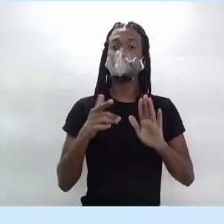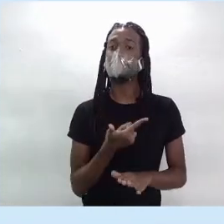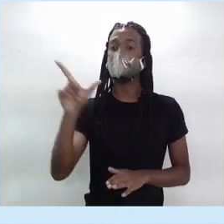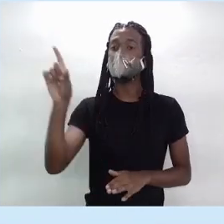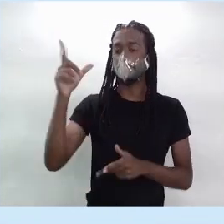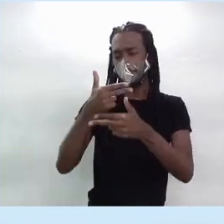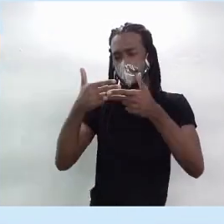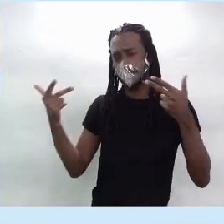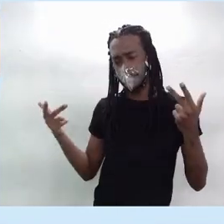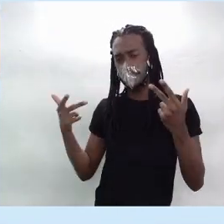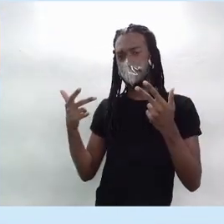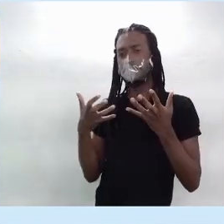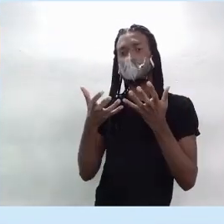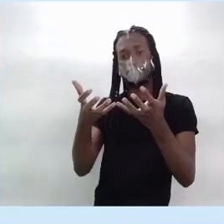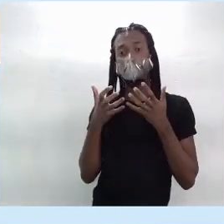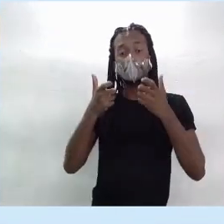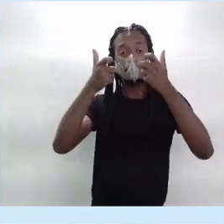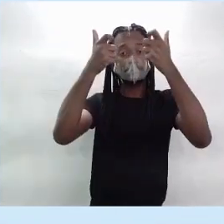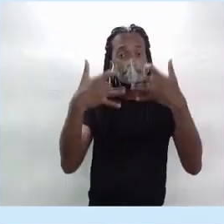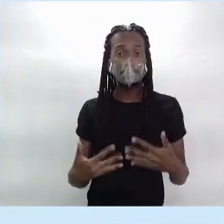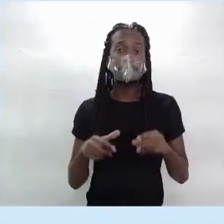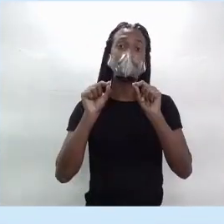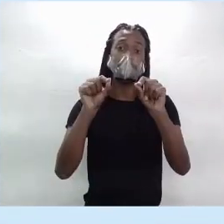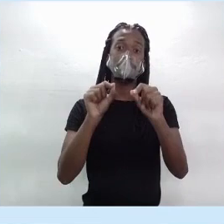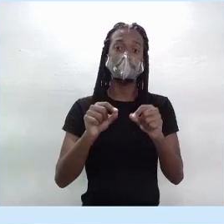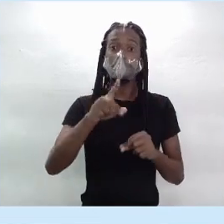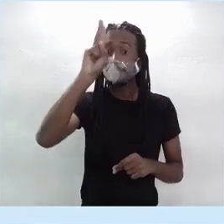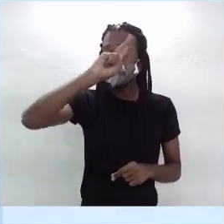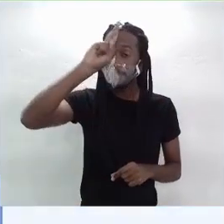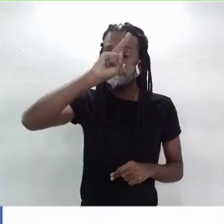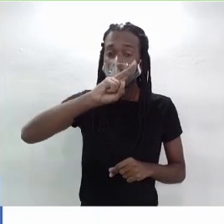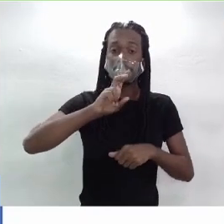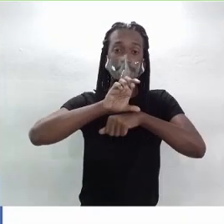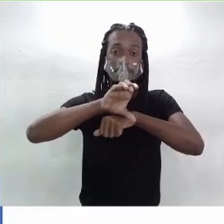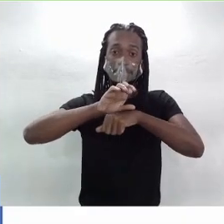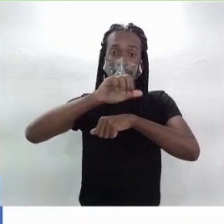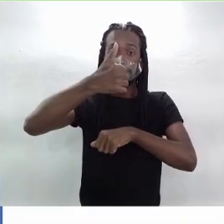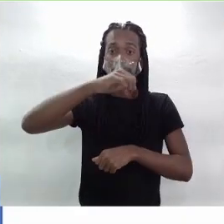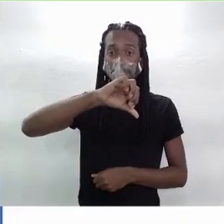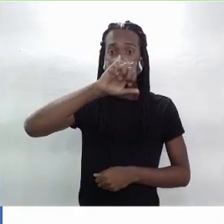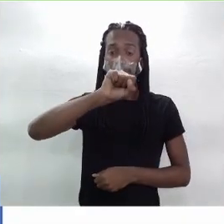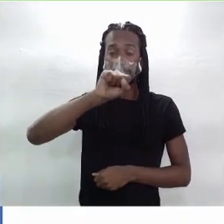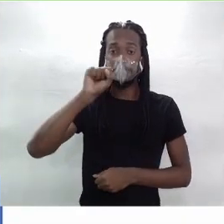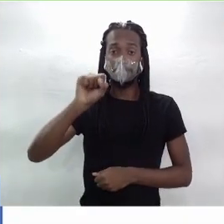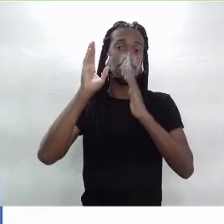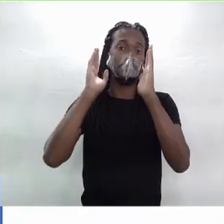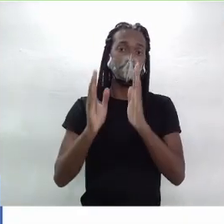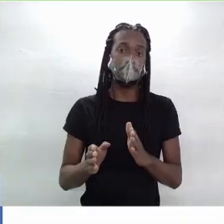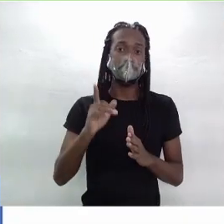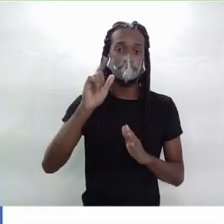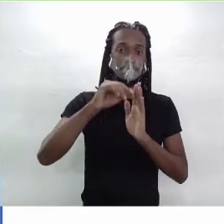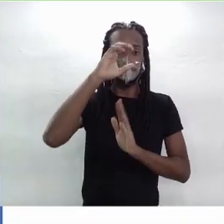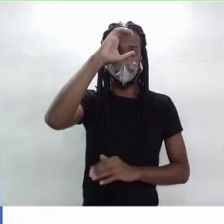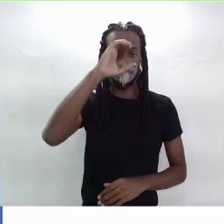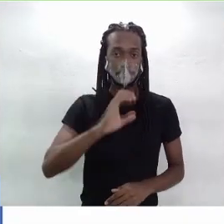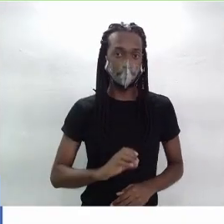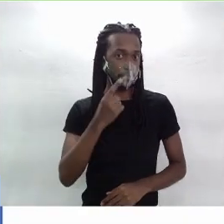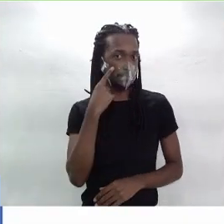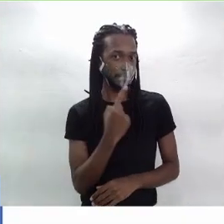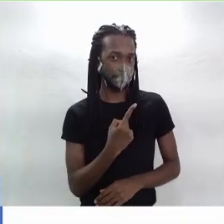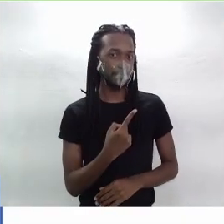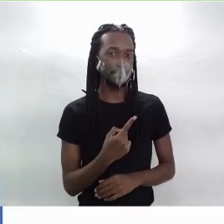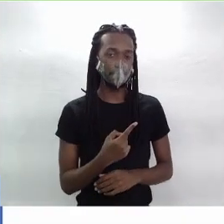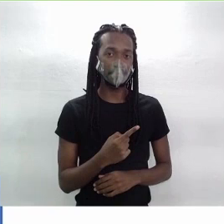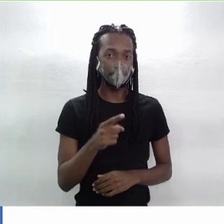outra curiosidade, lembre-se, a Constituição de 1988, como eu falei, é a cidadã. E olhem só